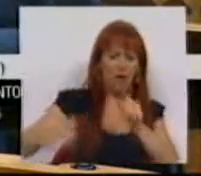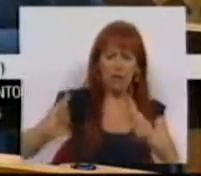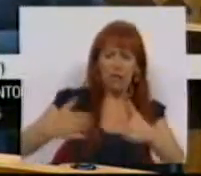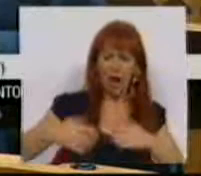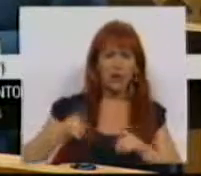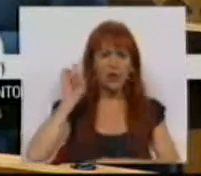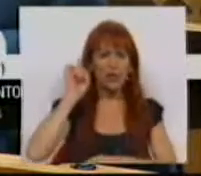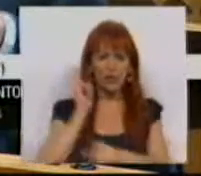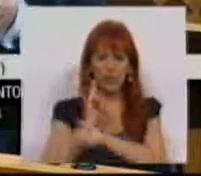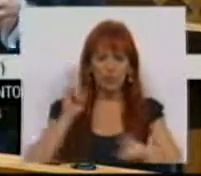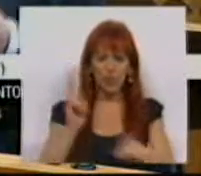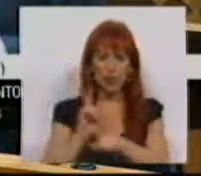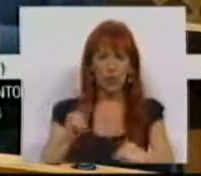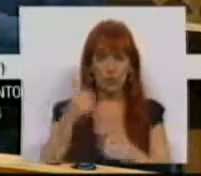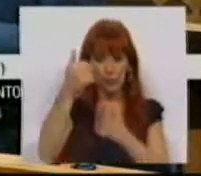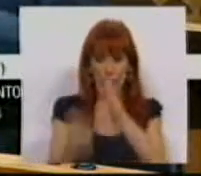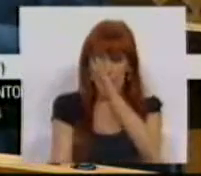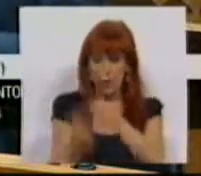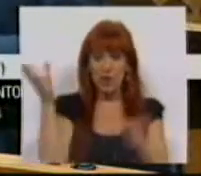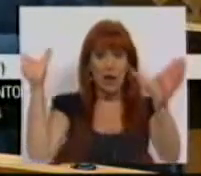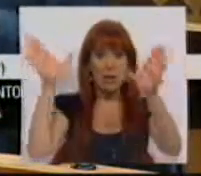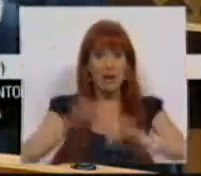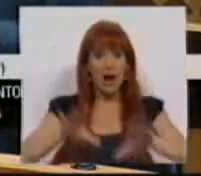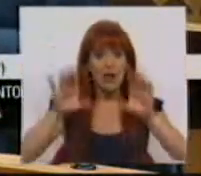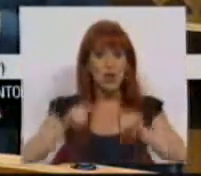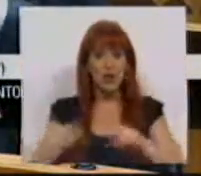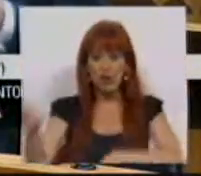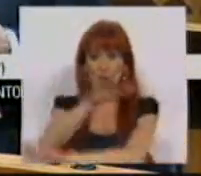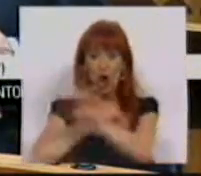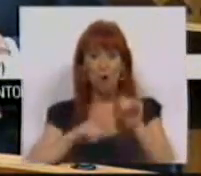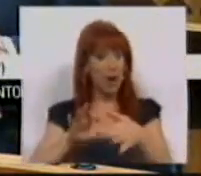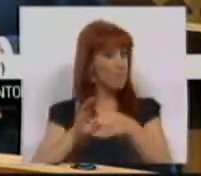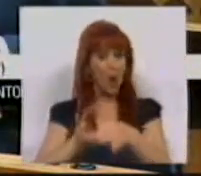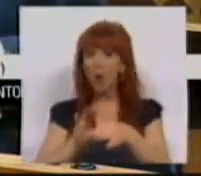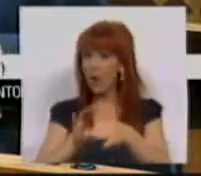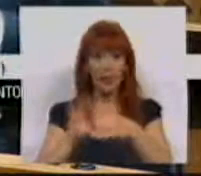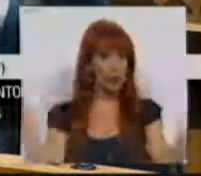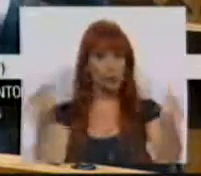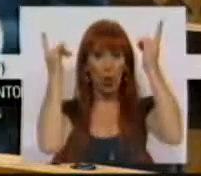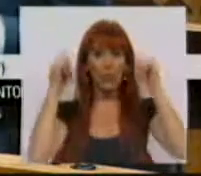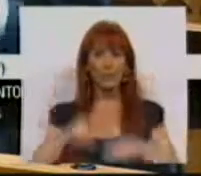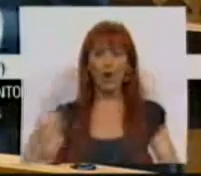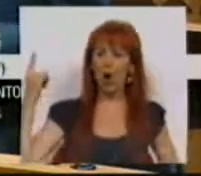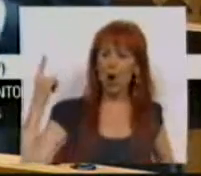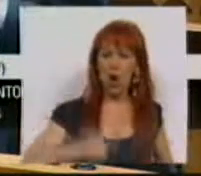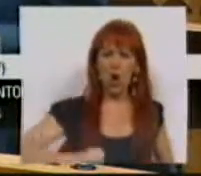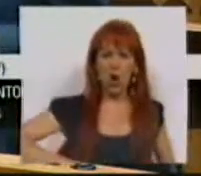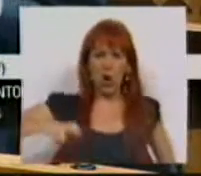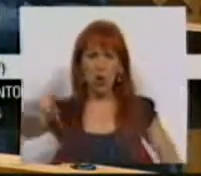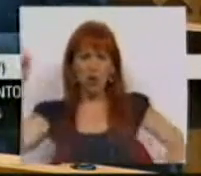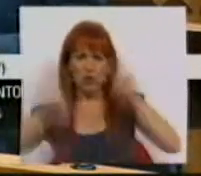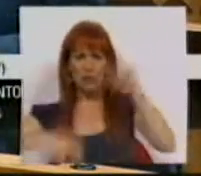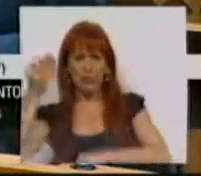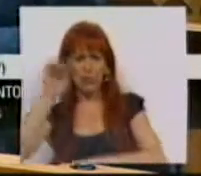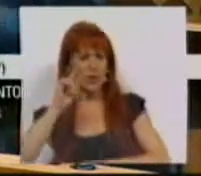seus fundamentos, constituindo cada vez mais uma Europa não solidária. O domínio do capital